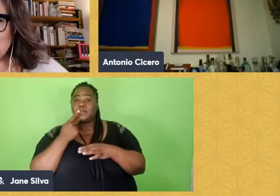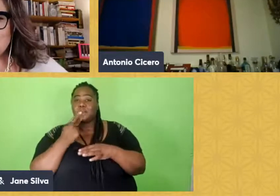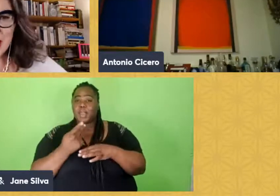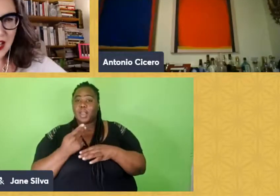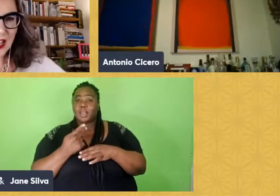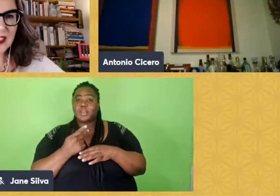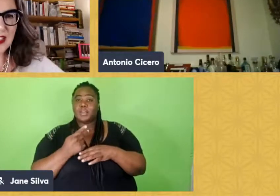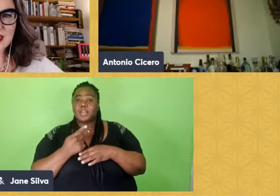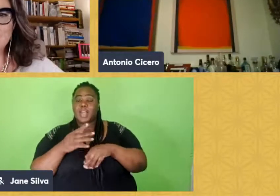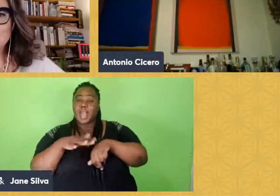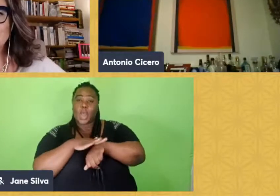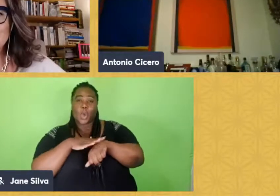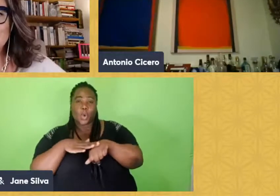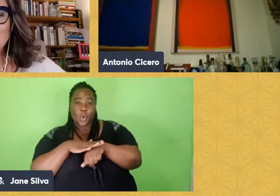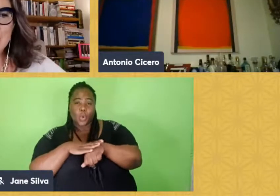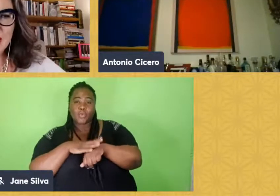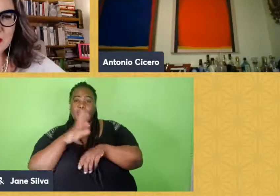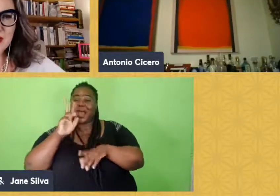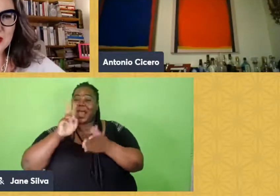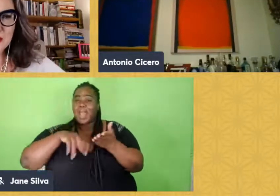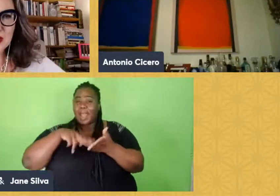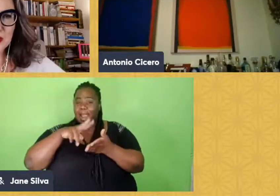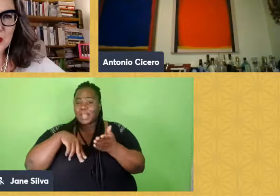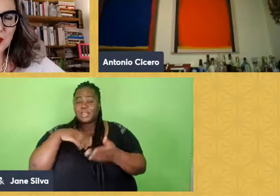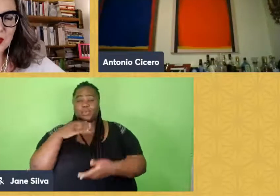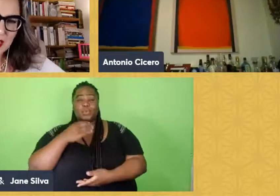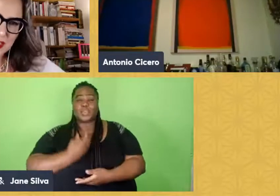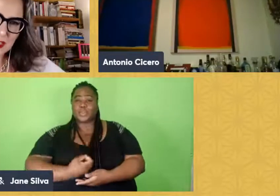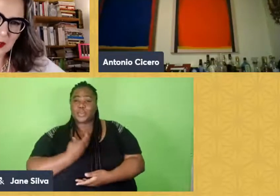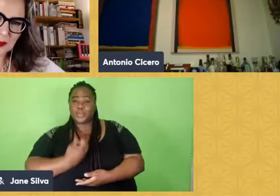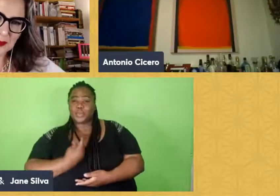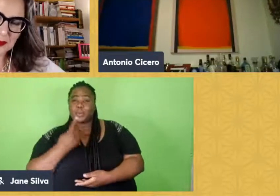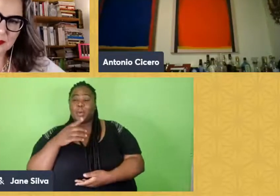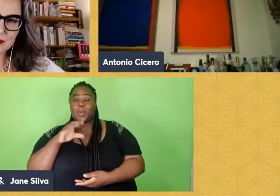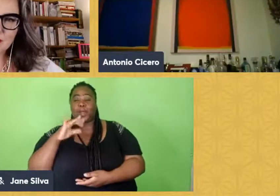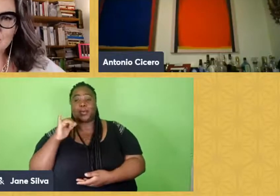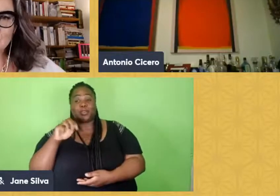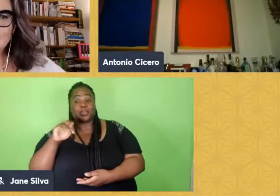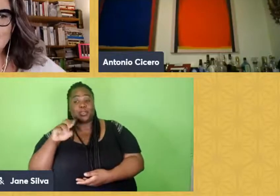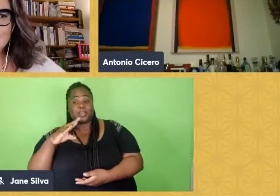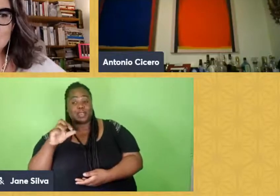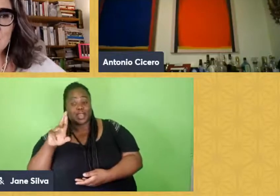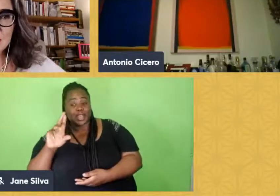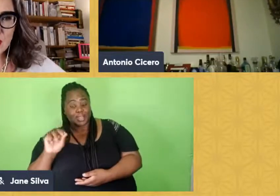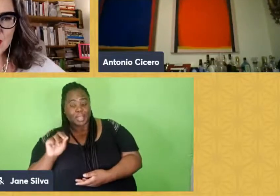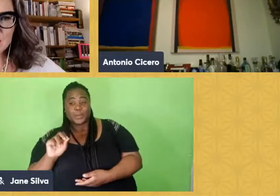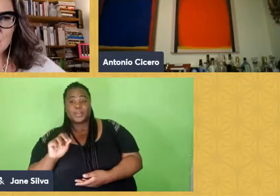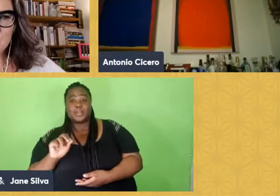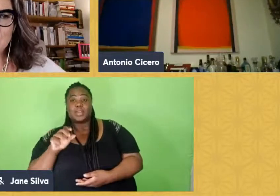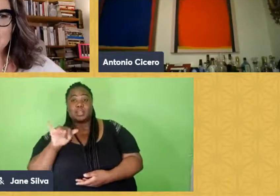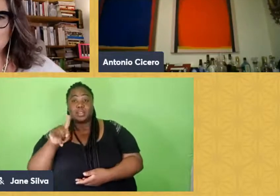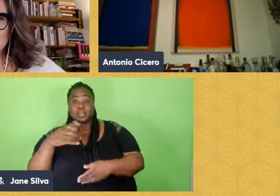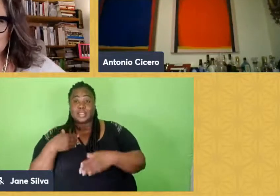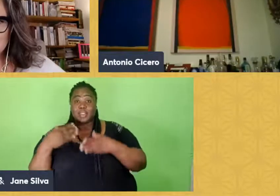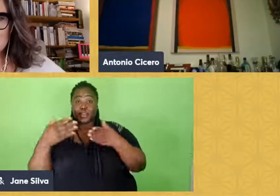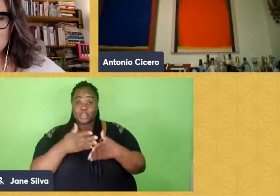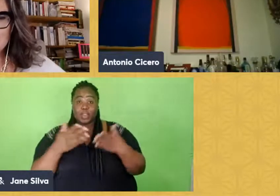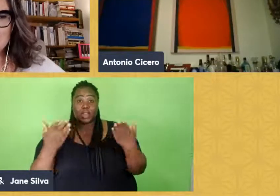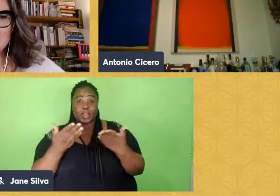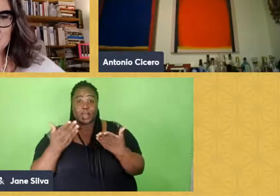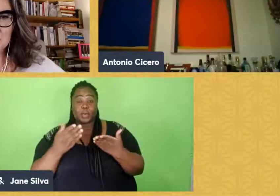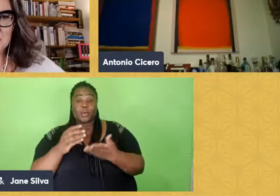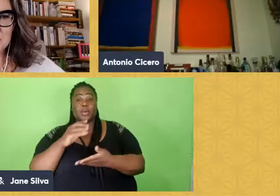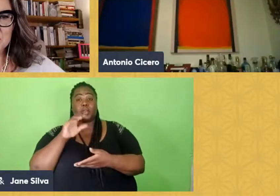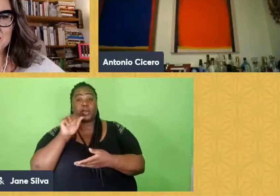conversa, às leituras de poemas do Antônio Cícero. Se você está chegando agora, o Antônio Cícero